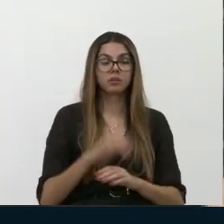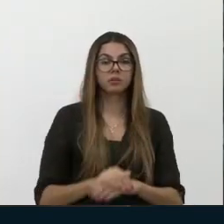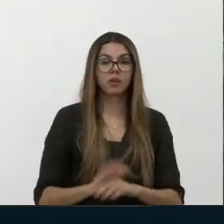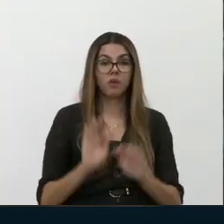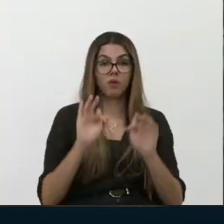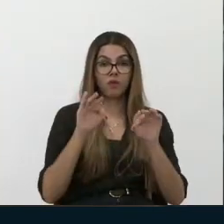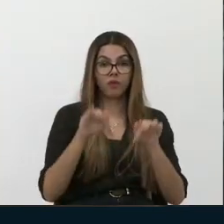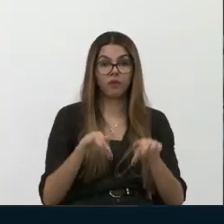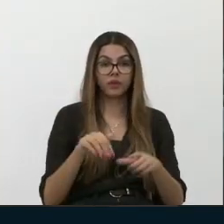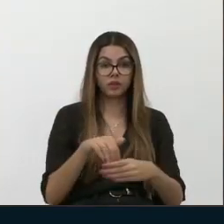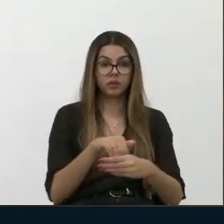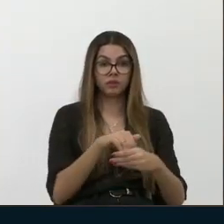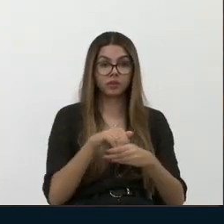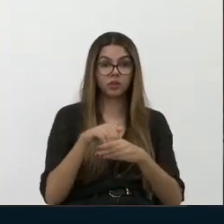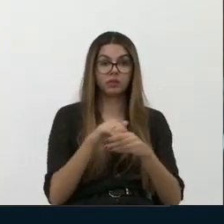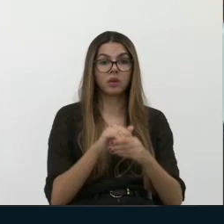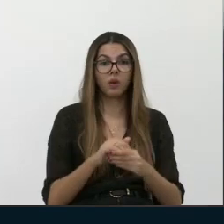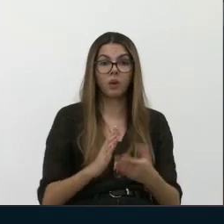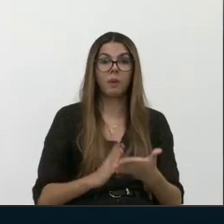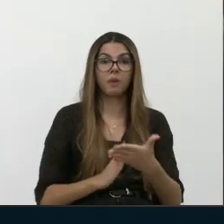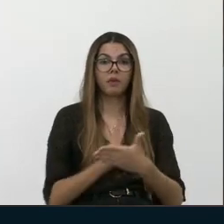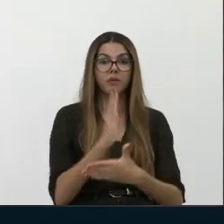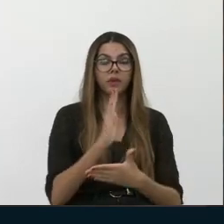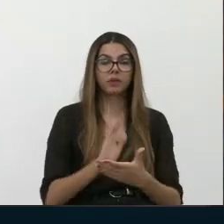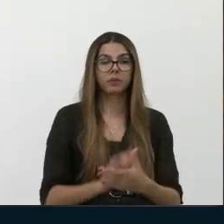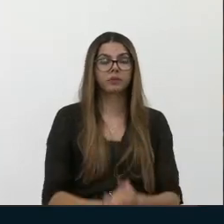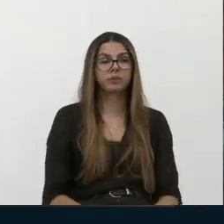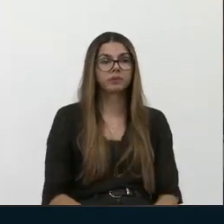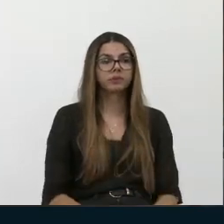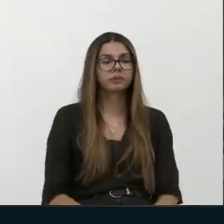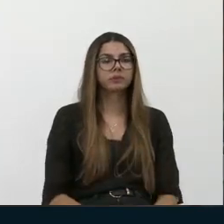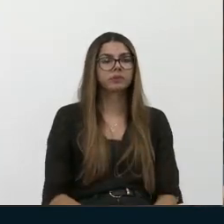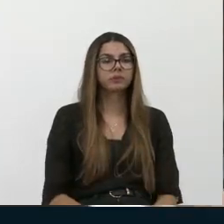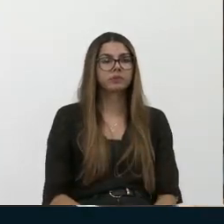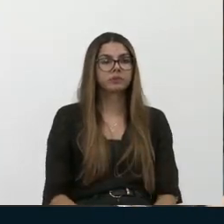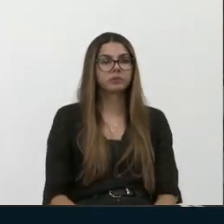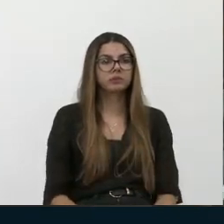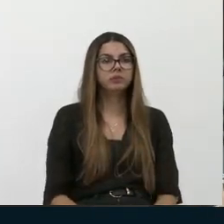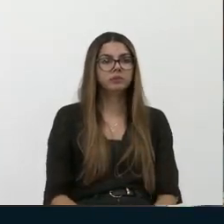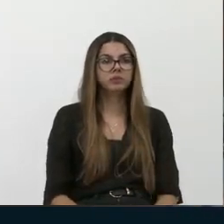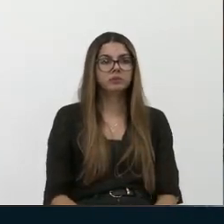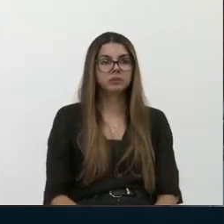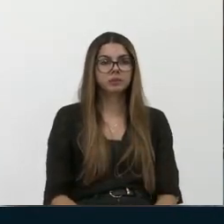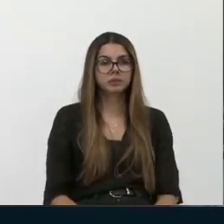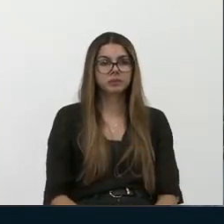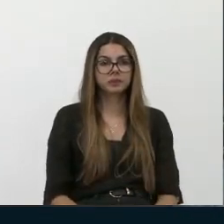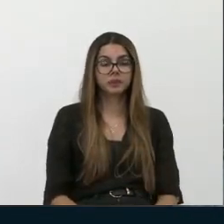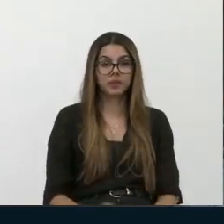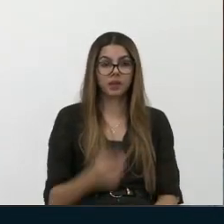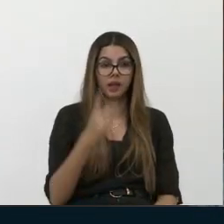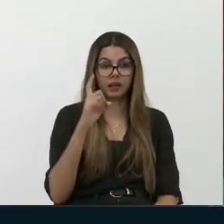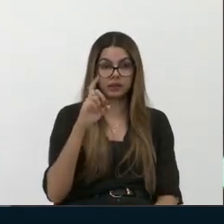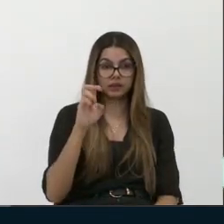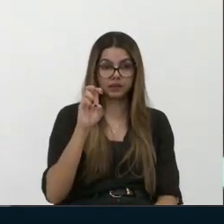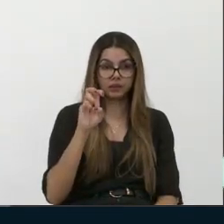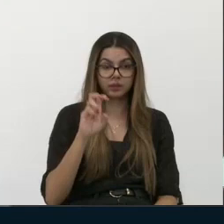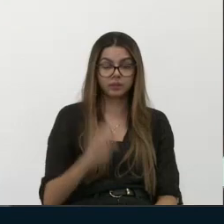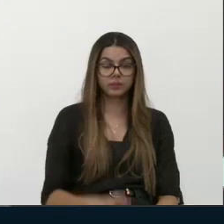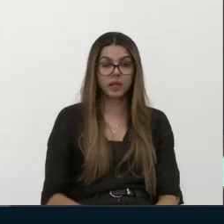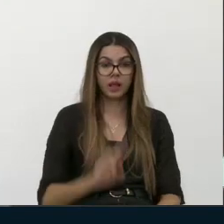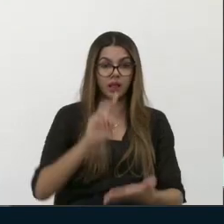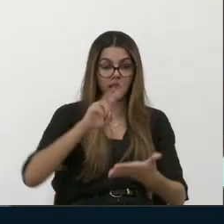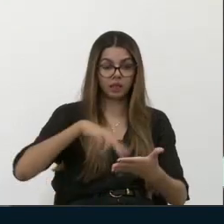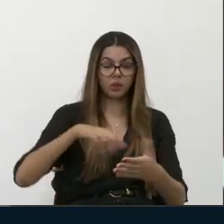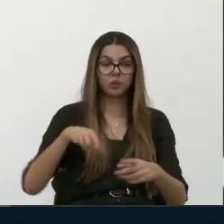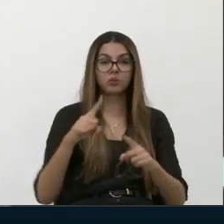Encerrada a votação, aprovado, encaminhe-se. Item 15. Leitura,